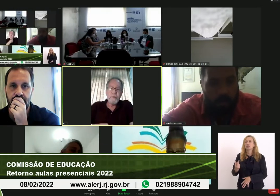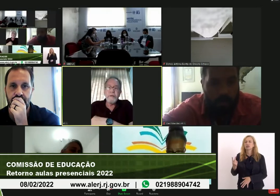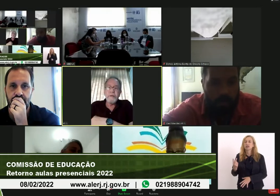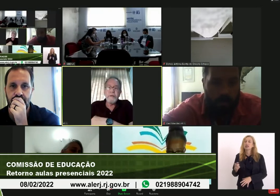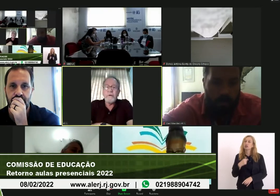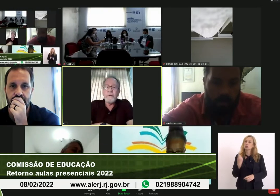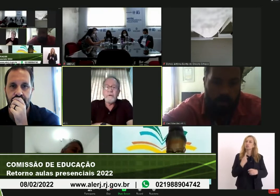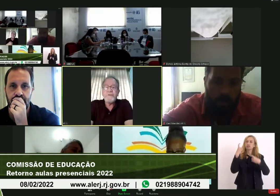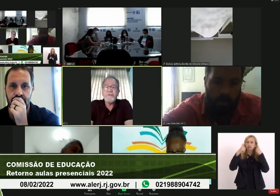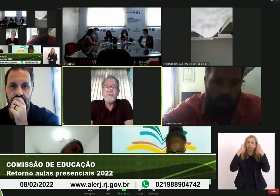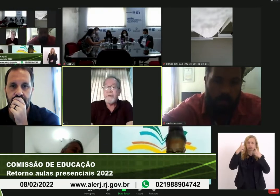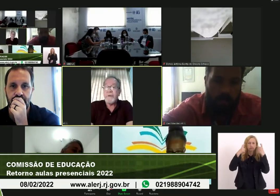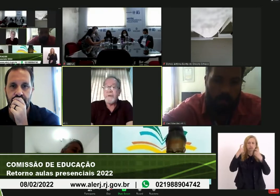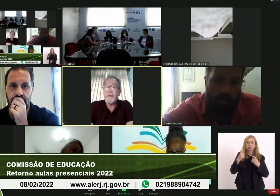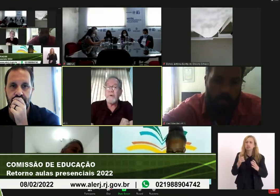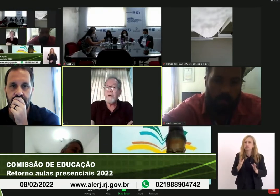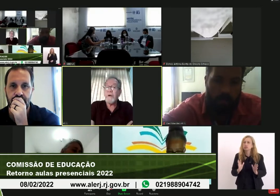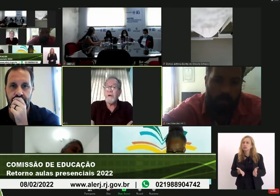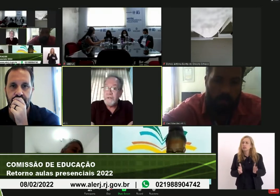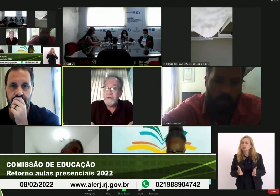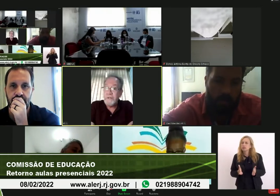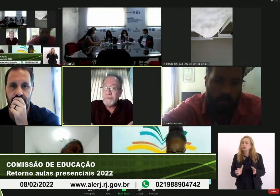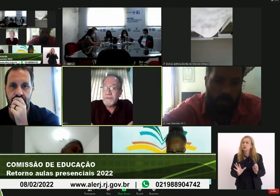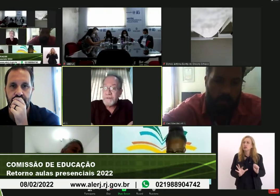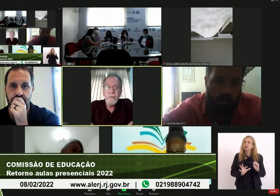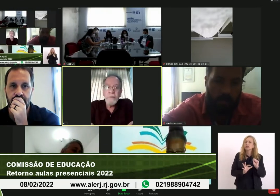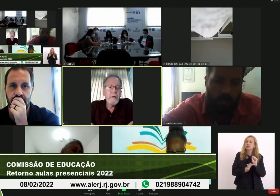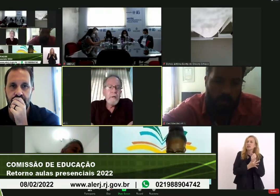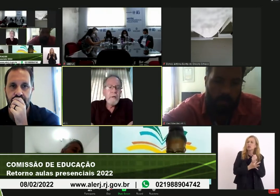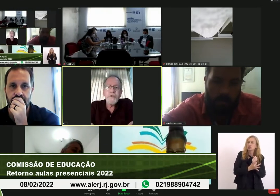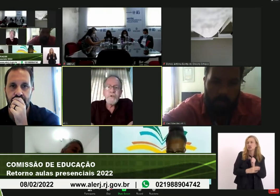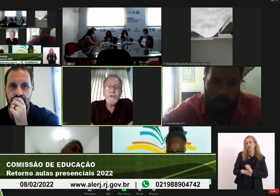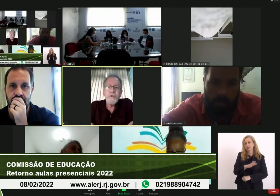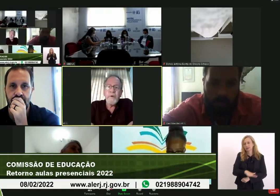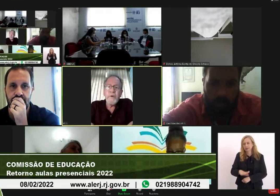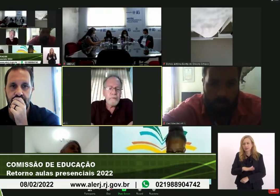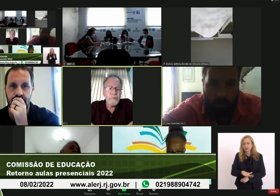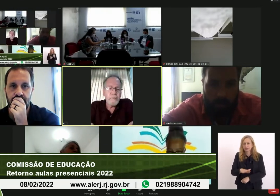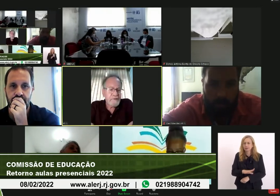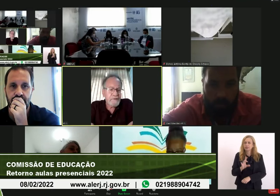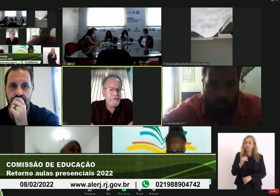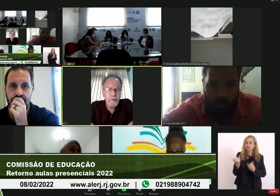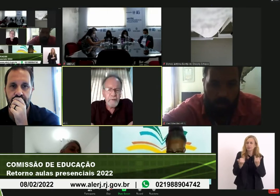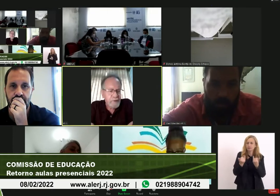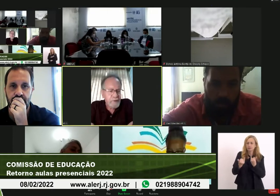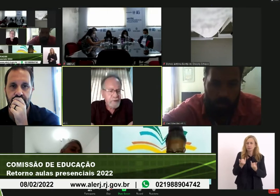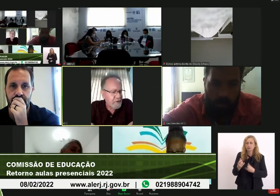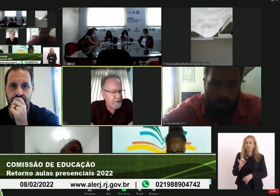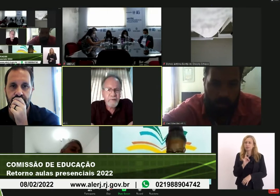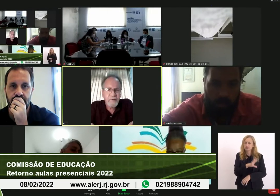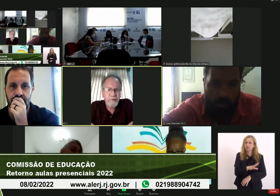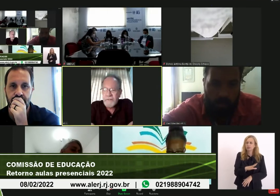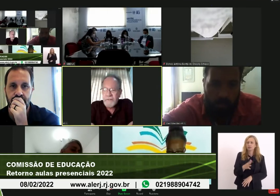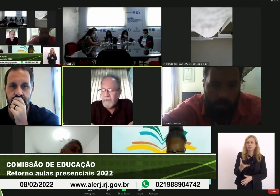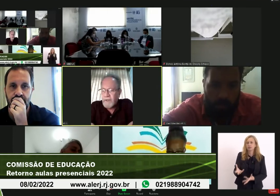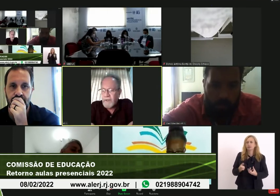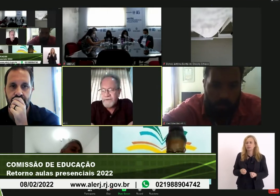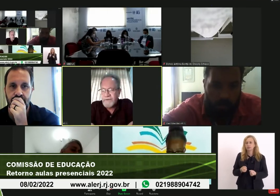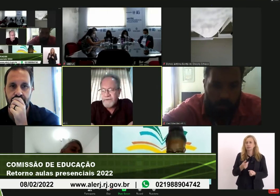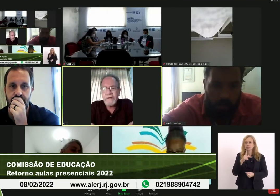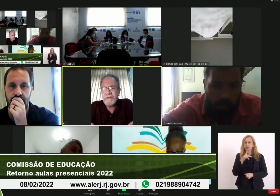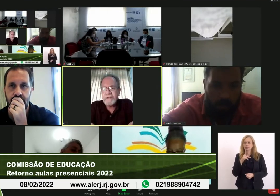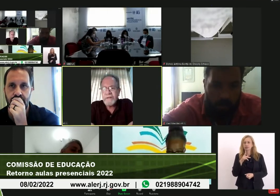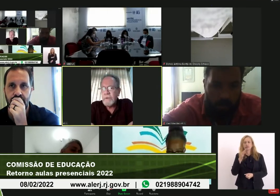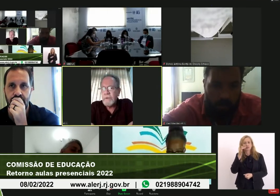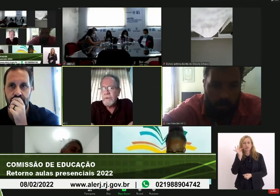preocupação, então, diz respeito à proteção às crianças. A última informação que eu recebi, não deu tempo de passar para você, Flávio, acerca